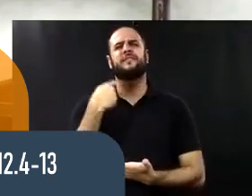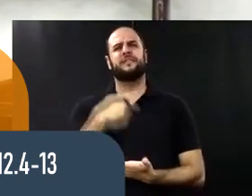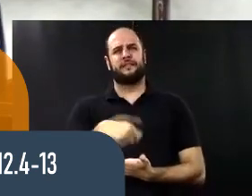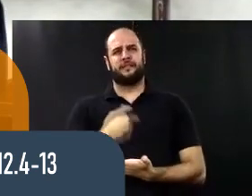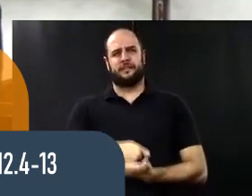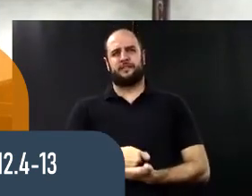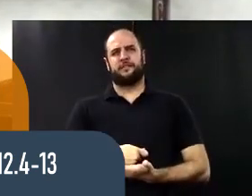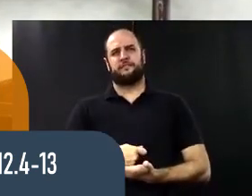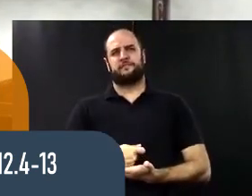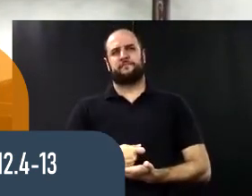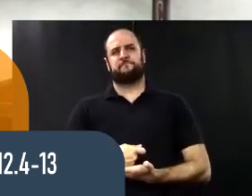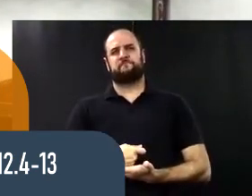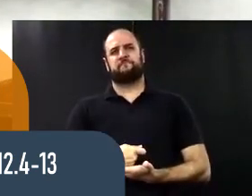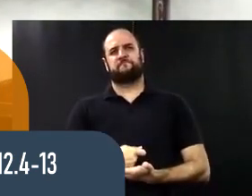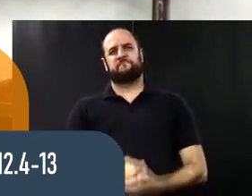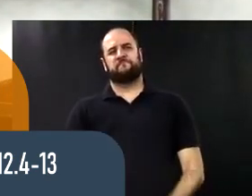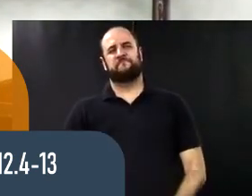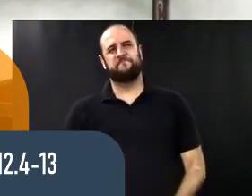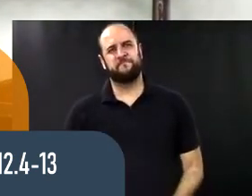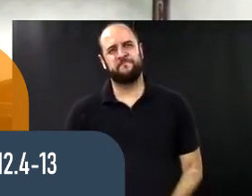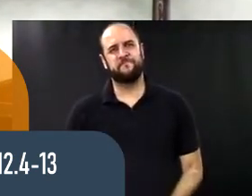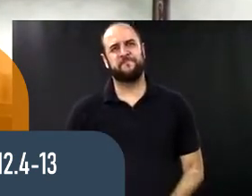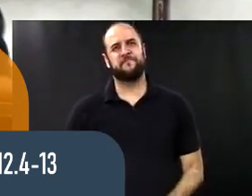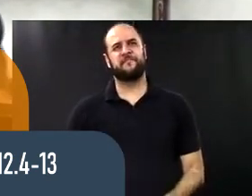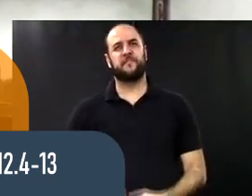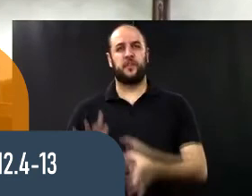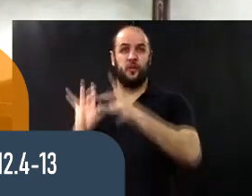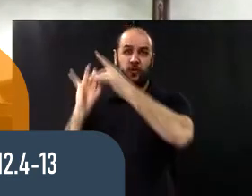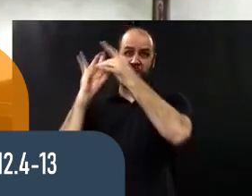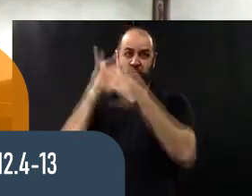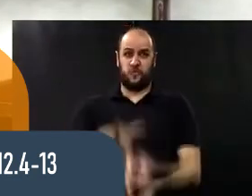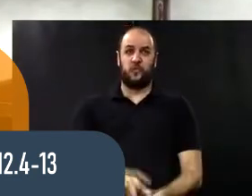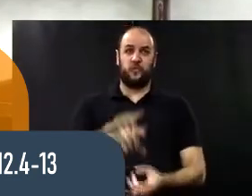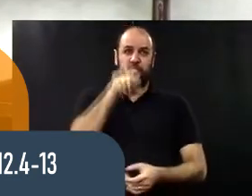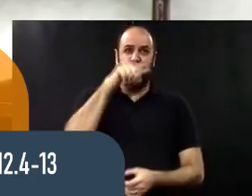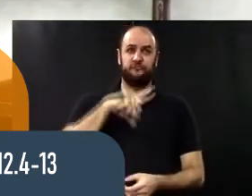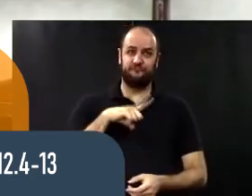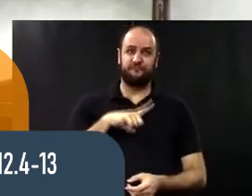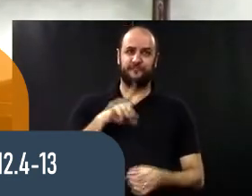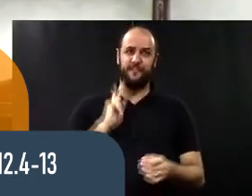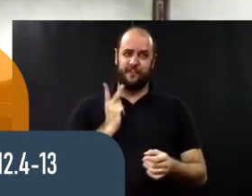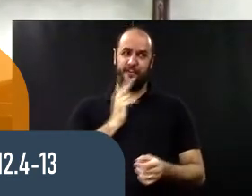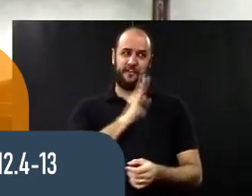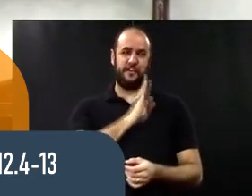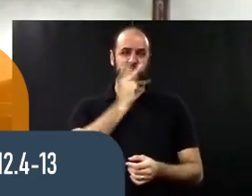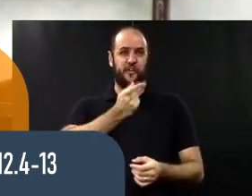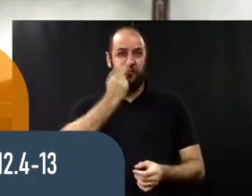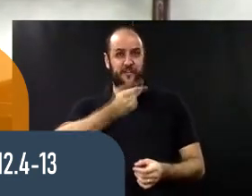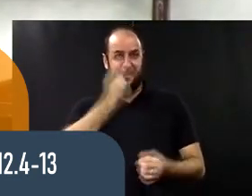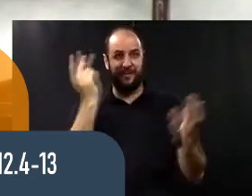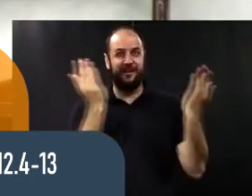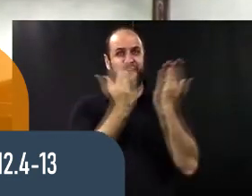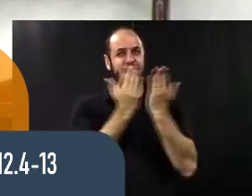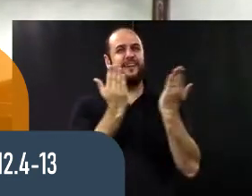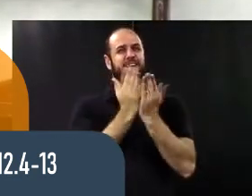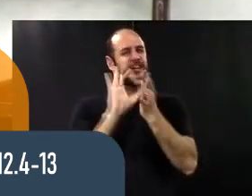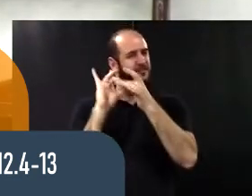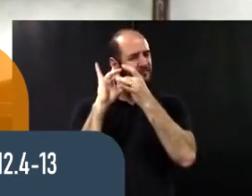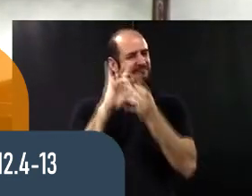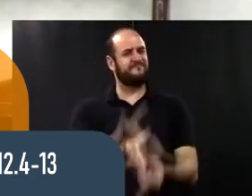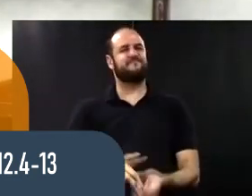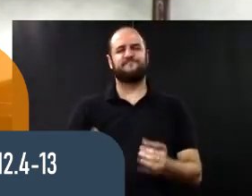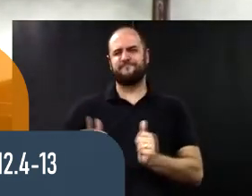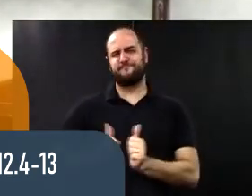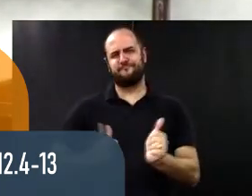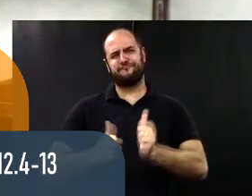lutando. E o contexto aqui que o autor está falando aos crentes era um contexto de